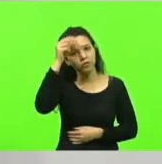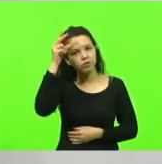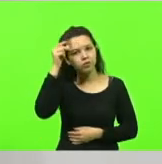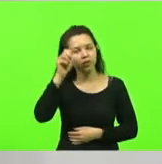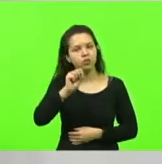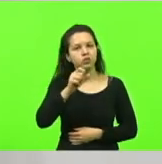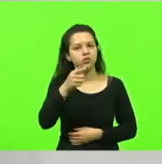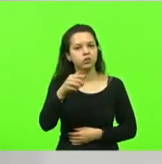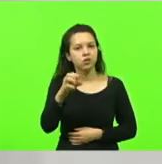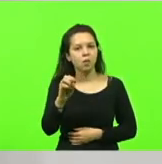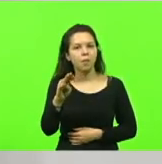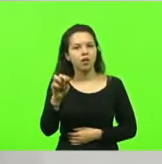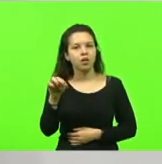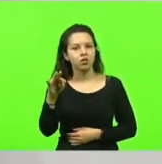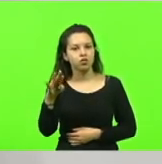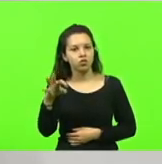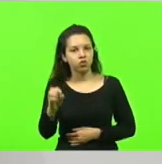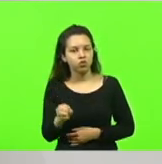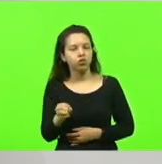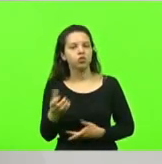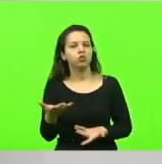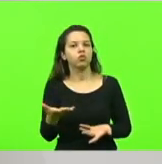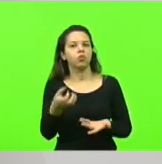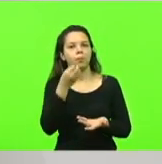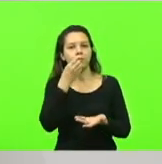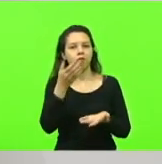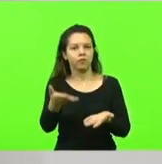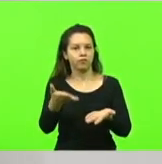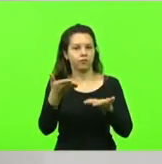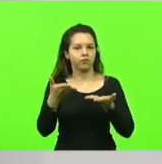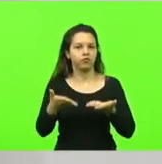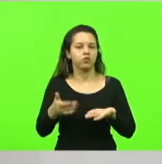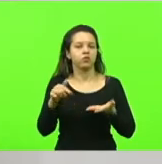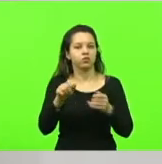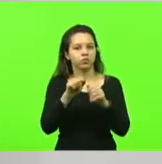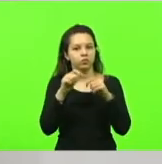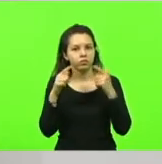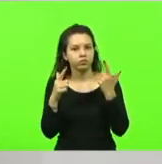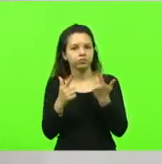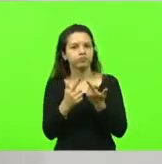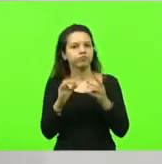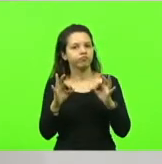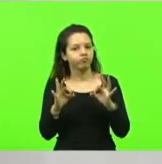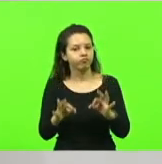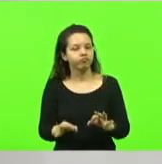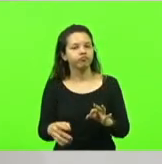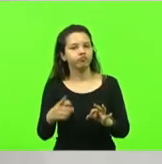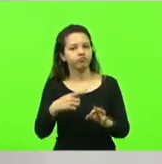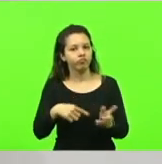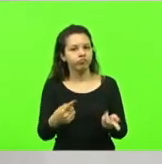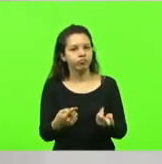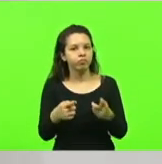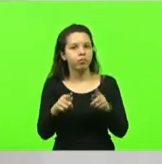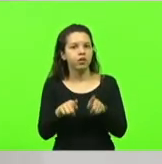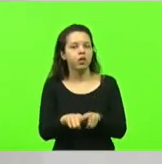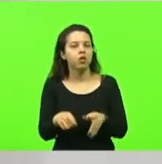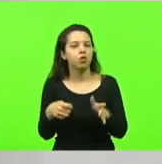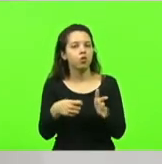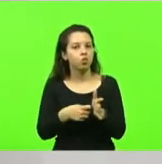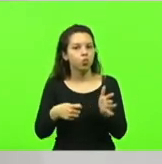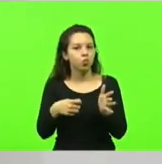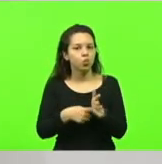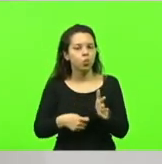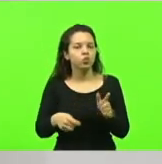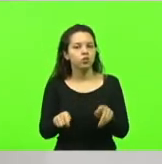Partido dos Trabalhadores. Seja muito bem-vindo a esta casa. Com certeza, somos parceiros aí na luta, também